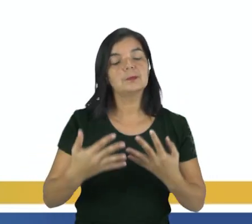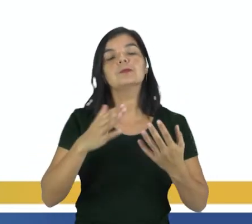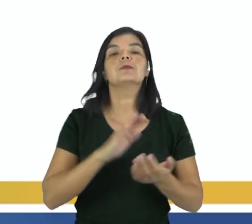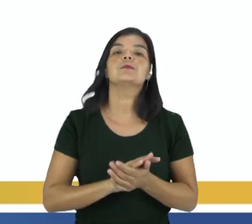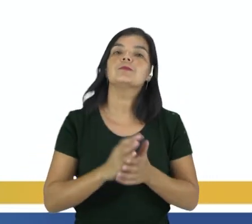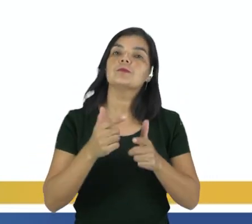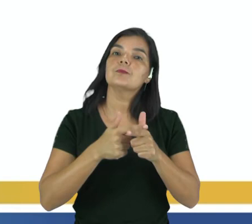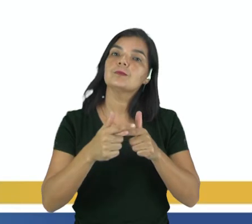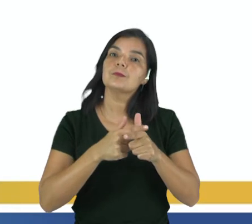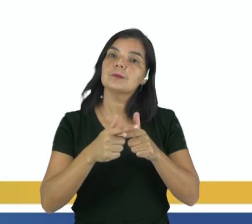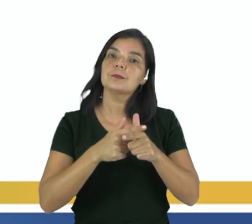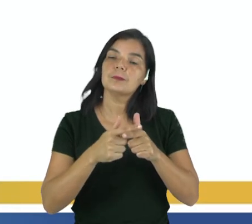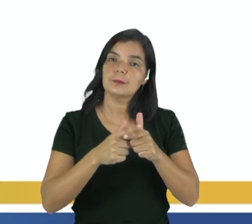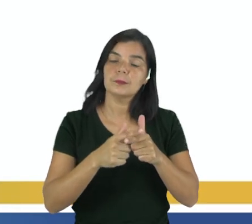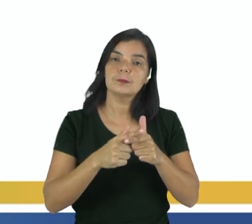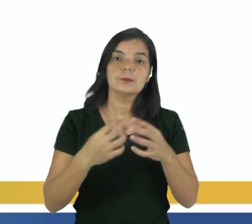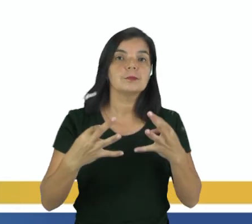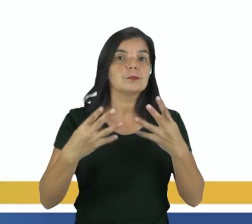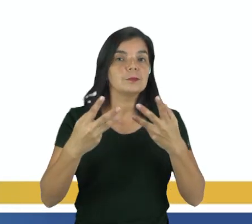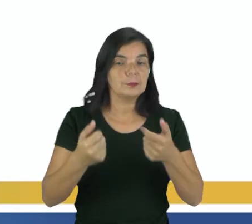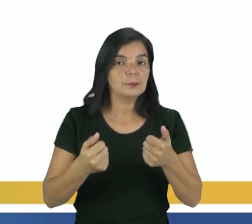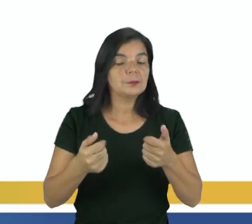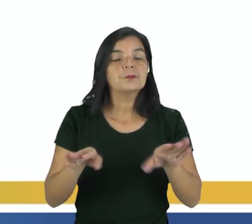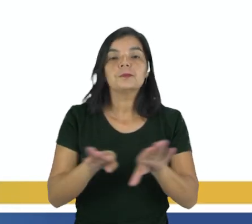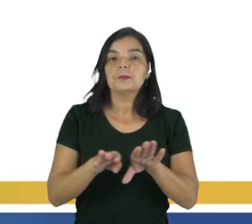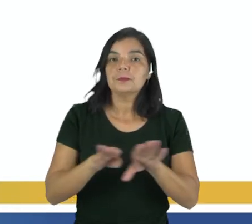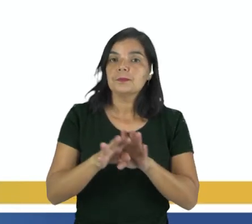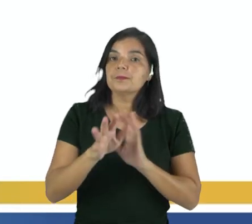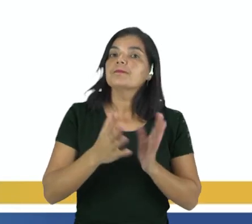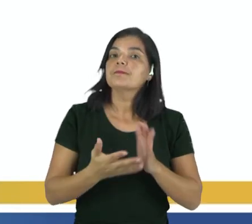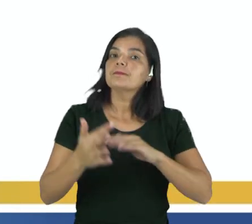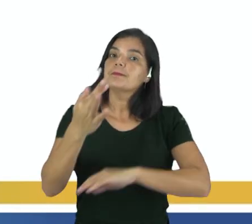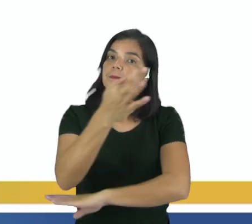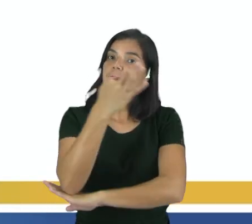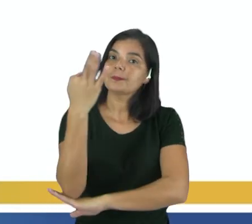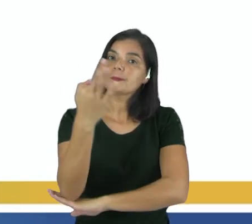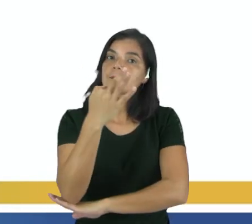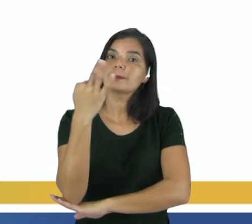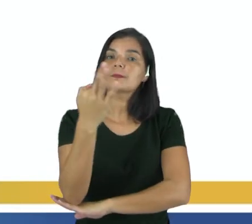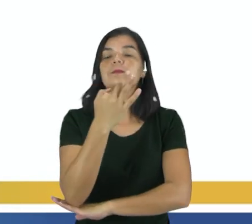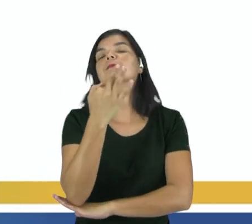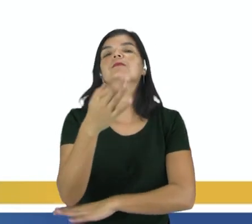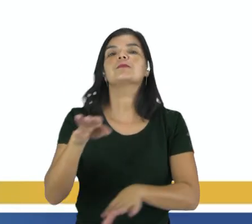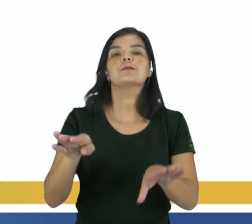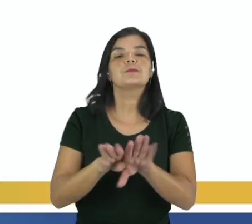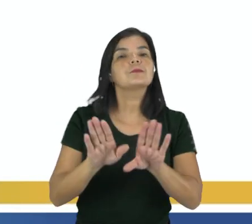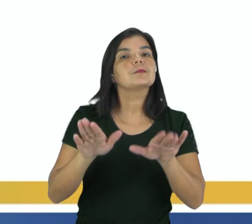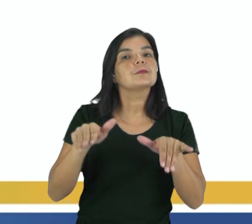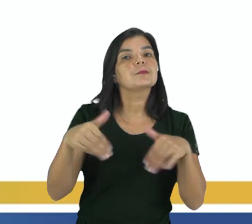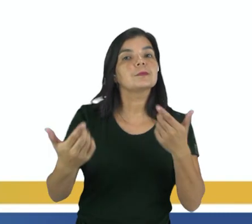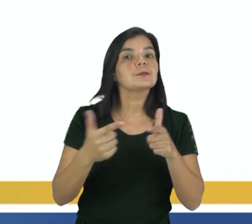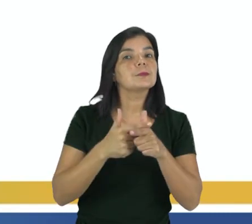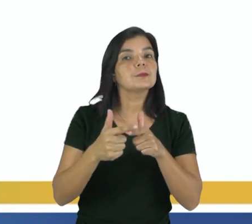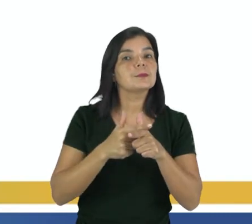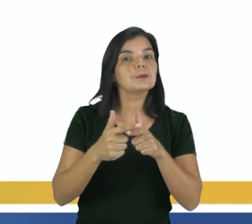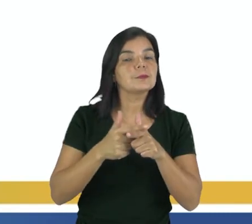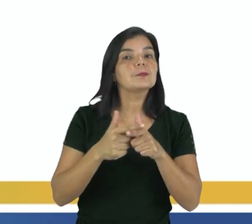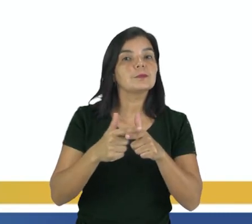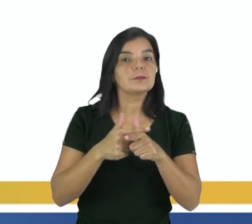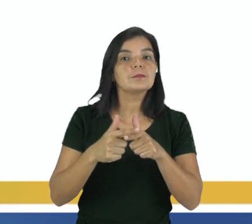do problema, vai explicar sobre o problema de maneira formal, quais as